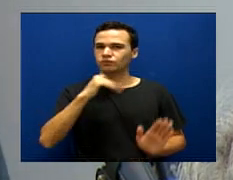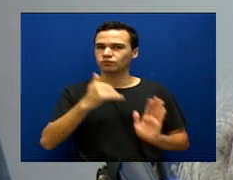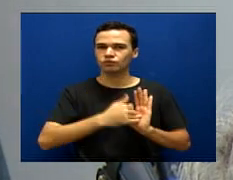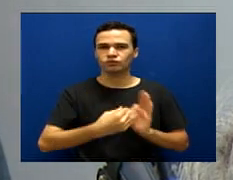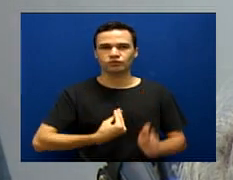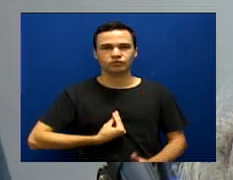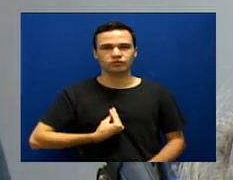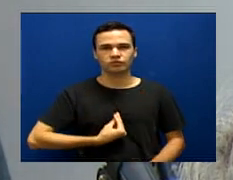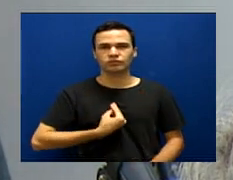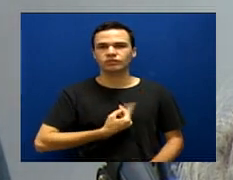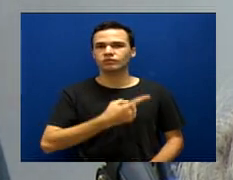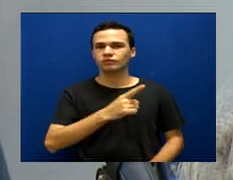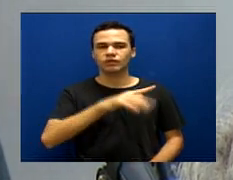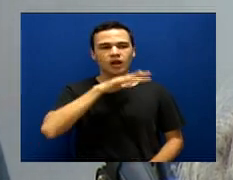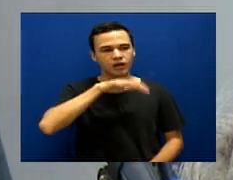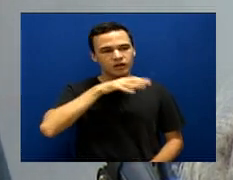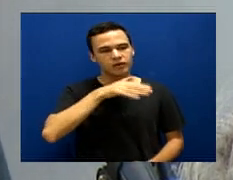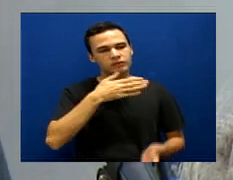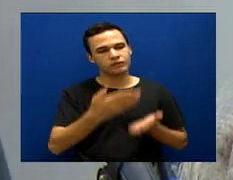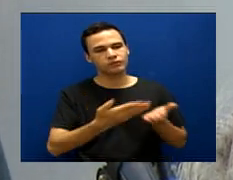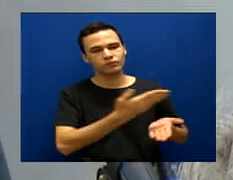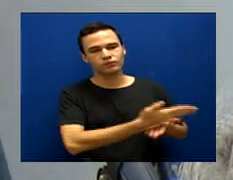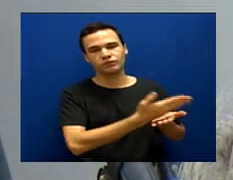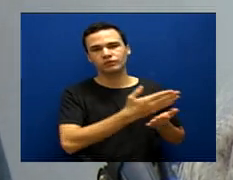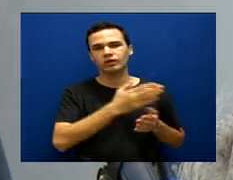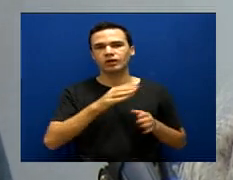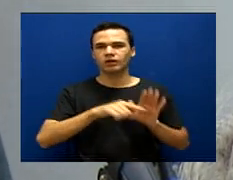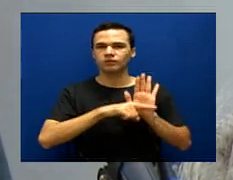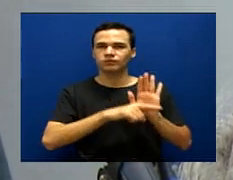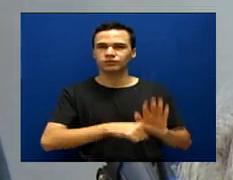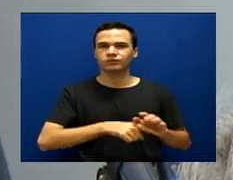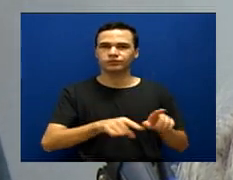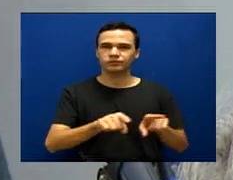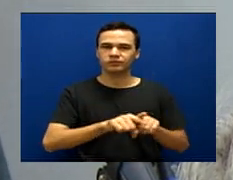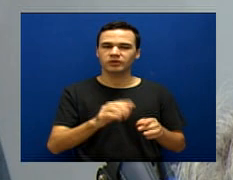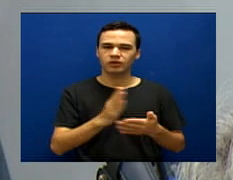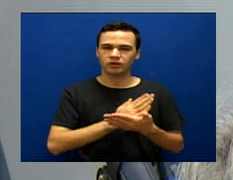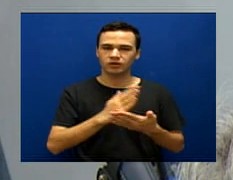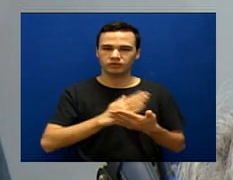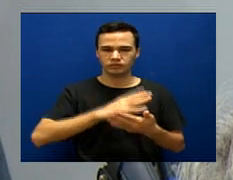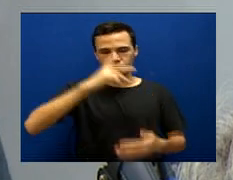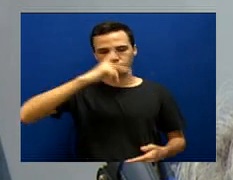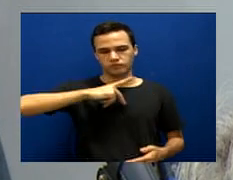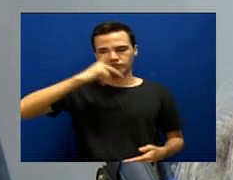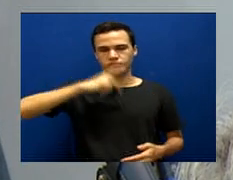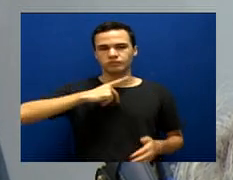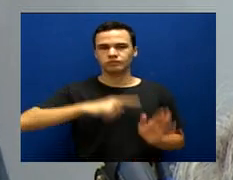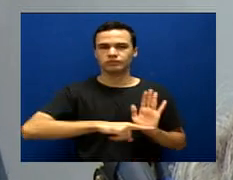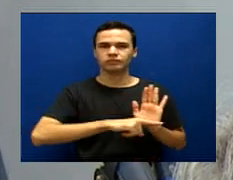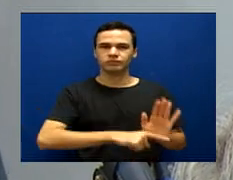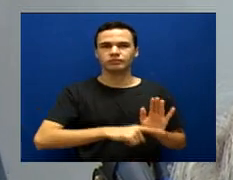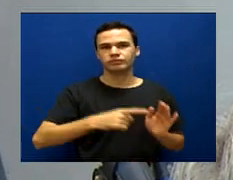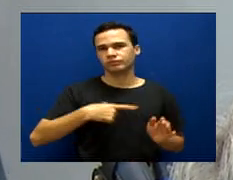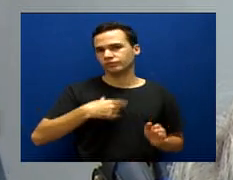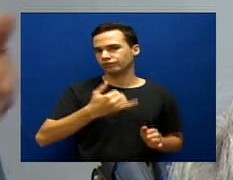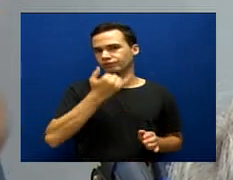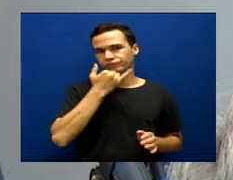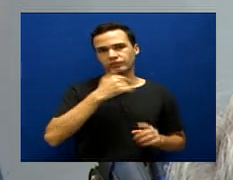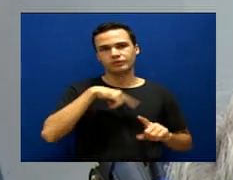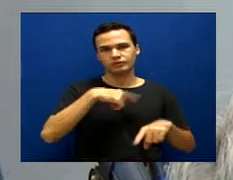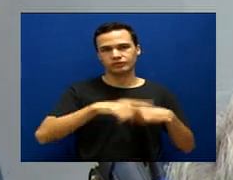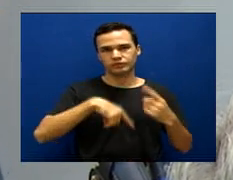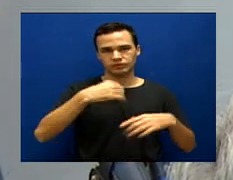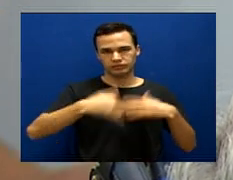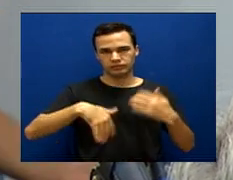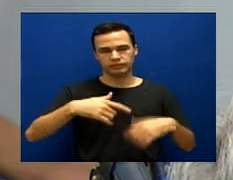presentes, ativistas, membros de ONGs, ativistas independentes. E já de antemão, me desculpar que logo após a